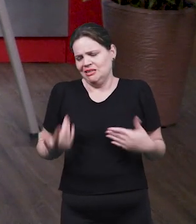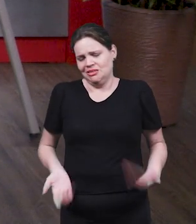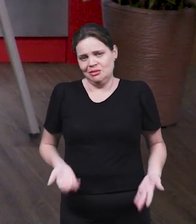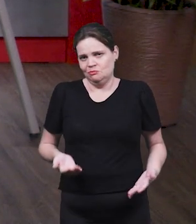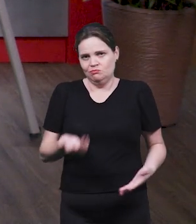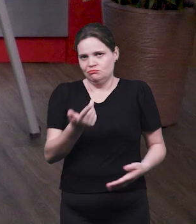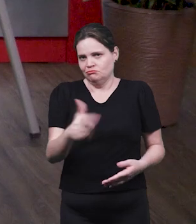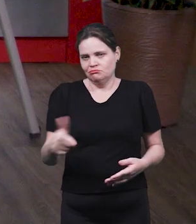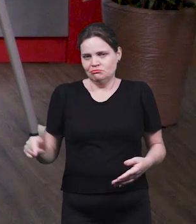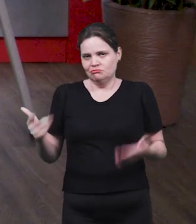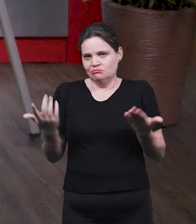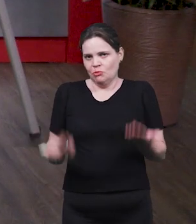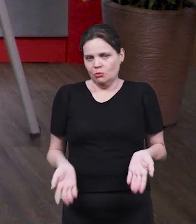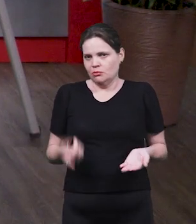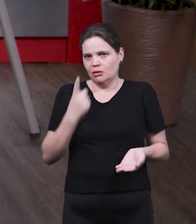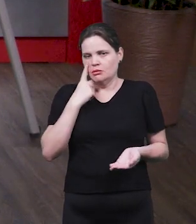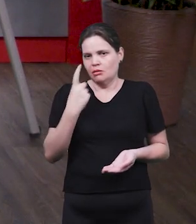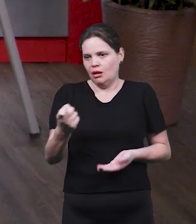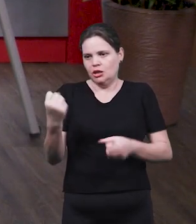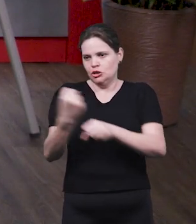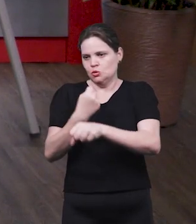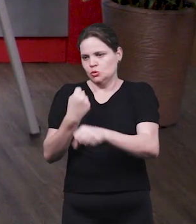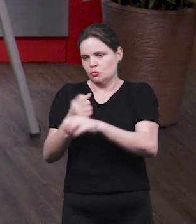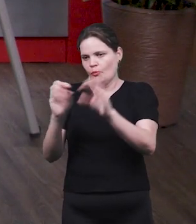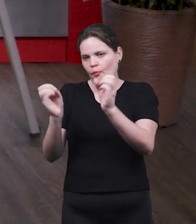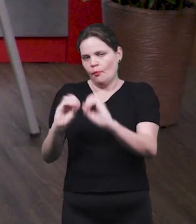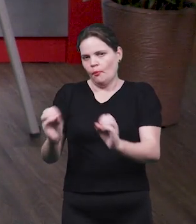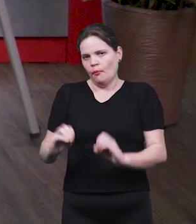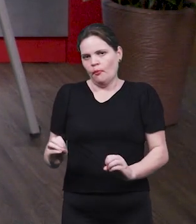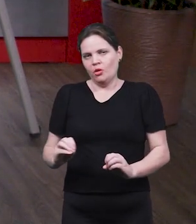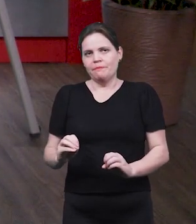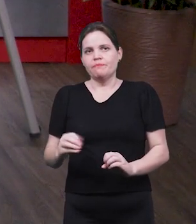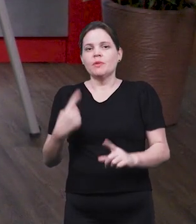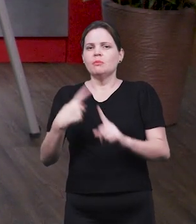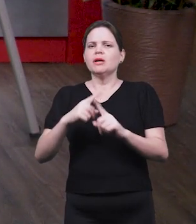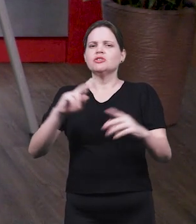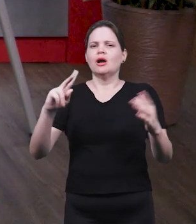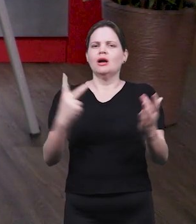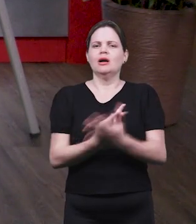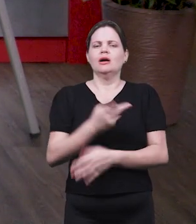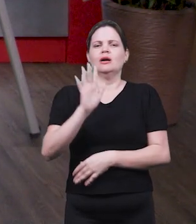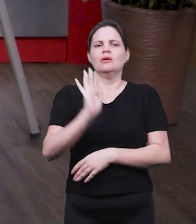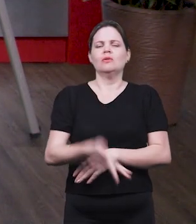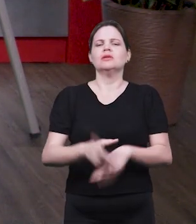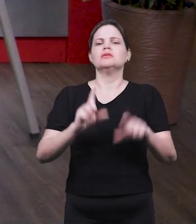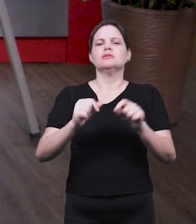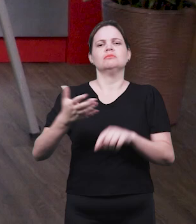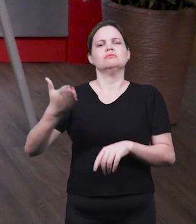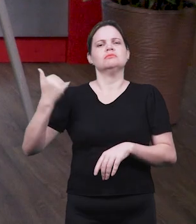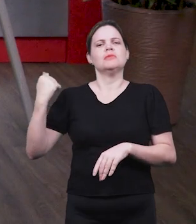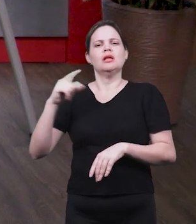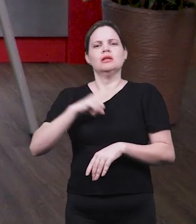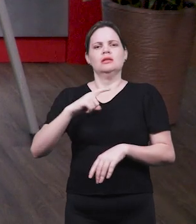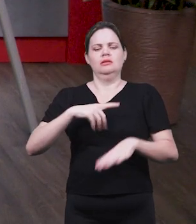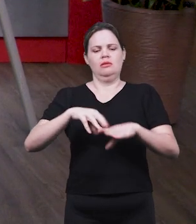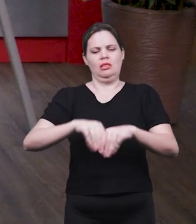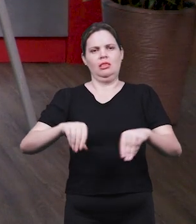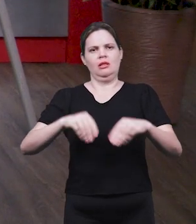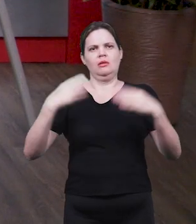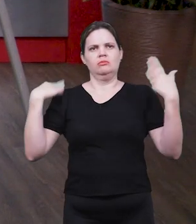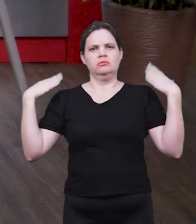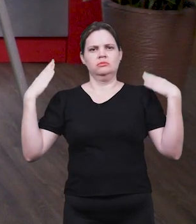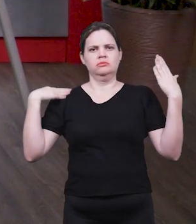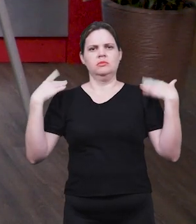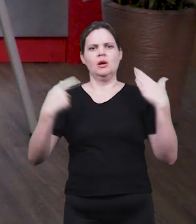vamos falar assim, já existiu lá atrás, né, que era o terreno de marinha estava ligado à questão